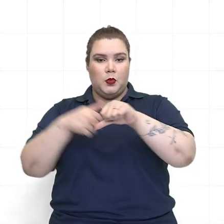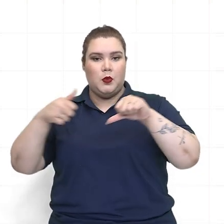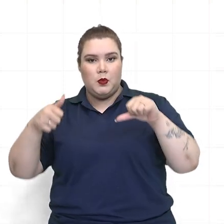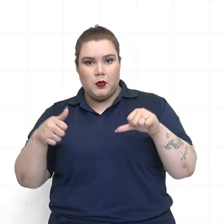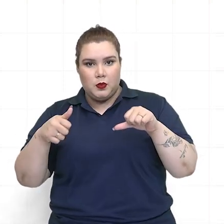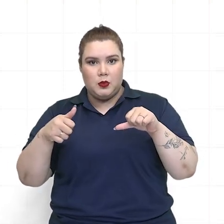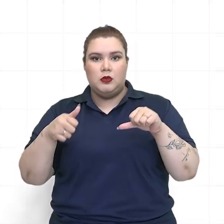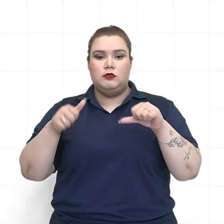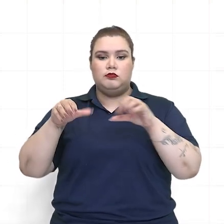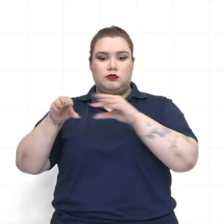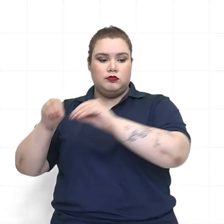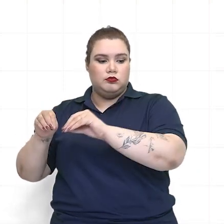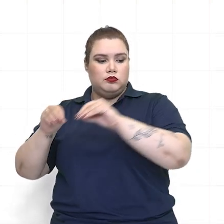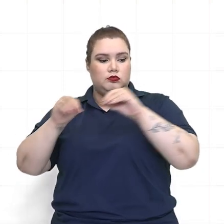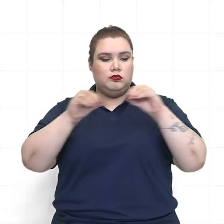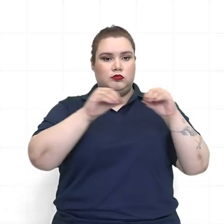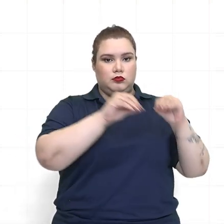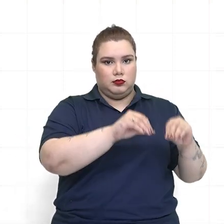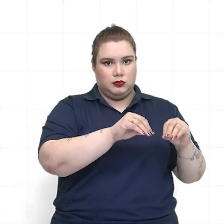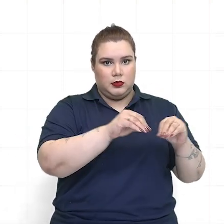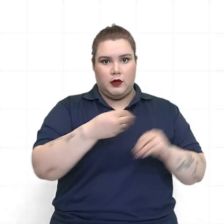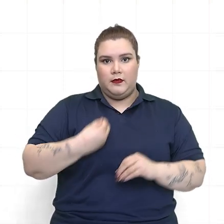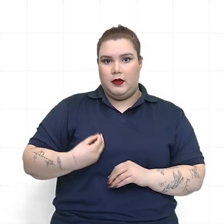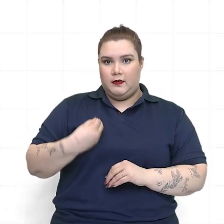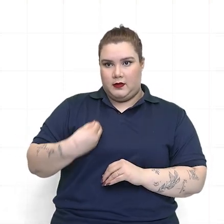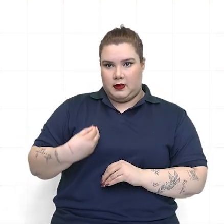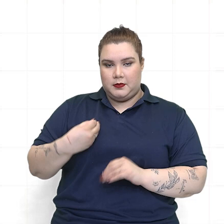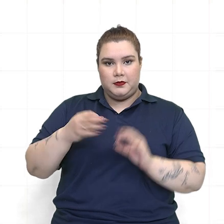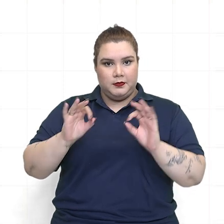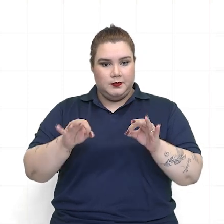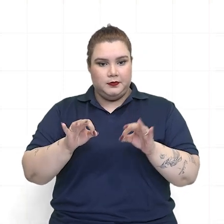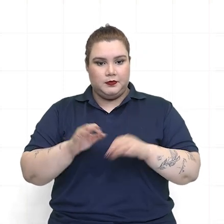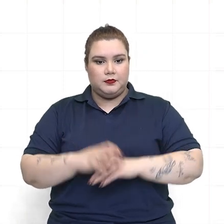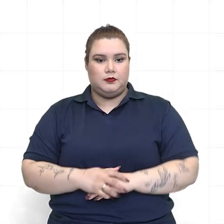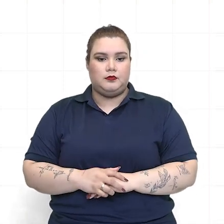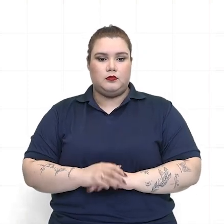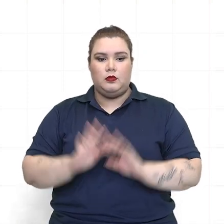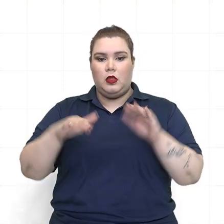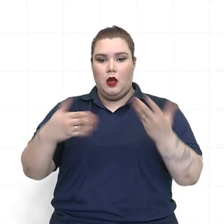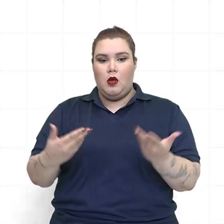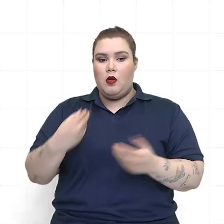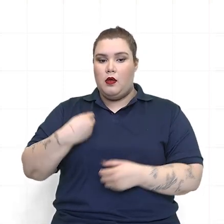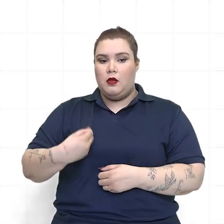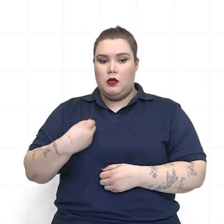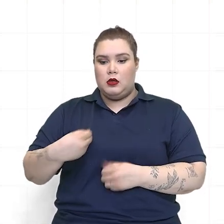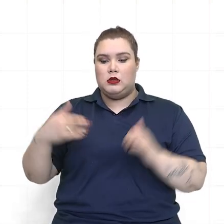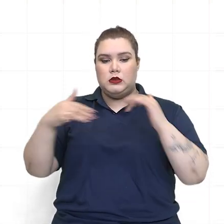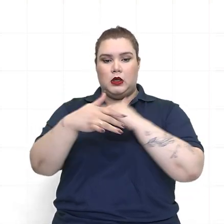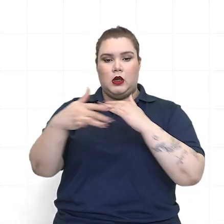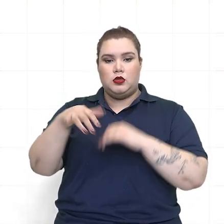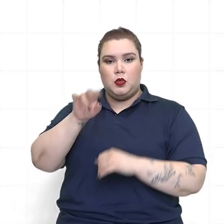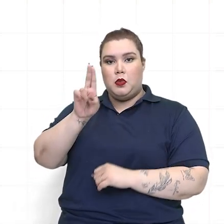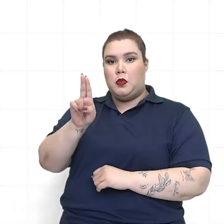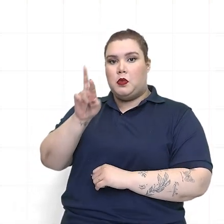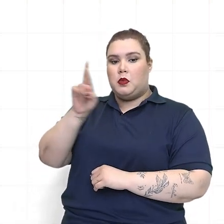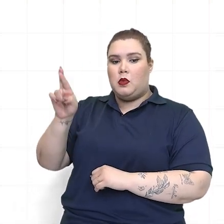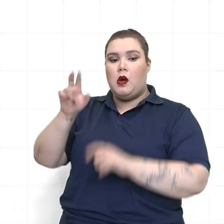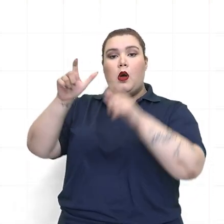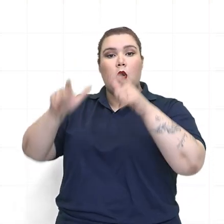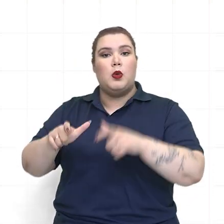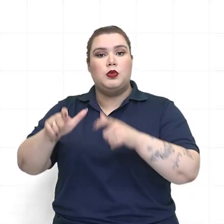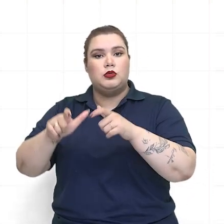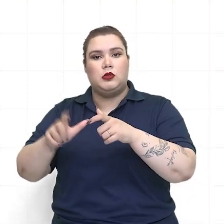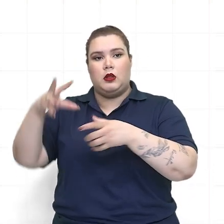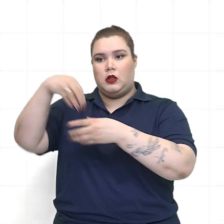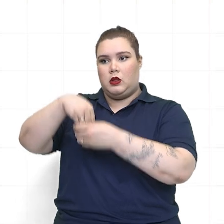mudando do seu local na qual vivia. E ele vivia na cidade de Ur, localizada